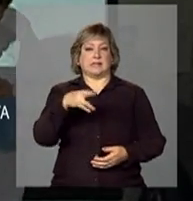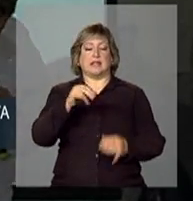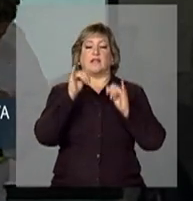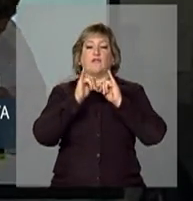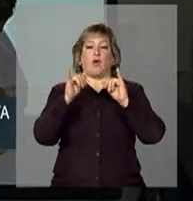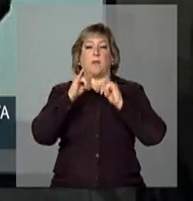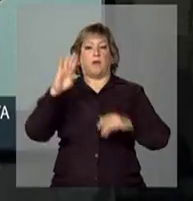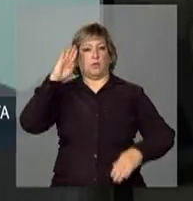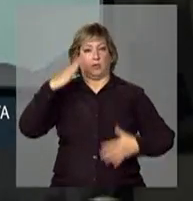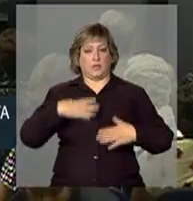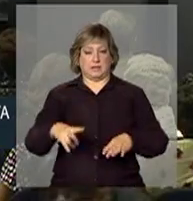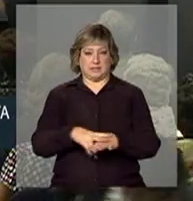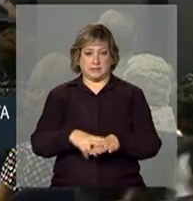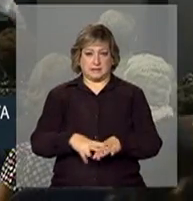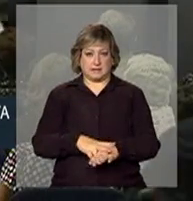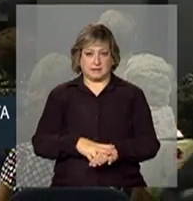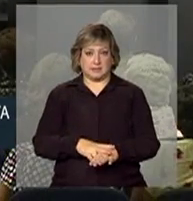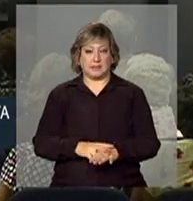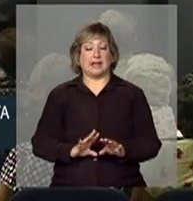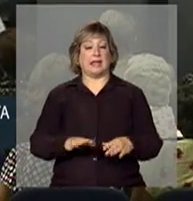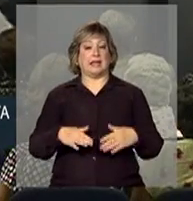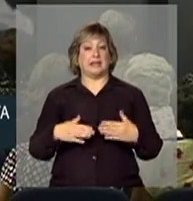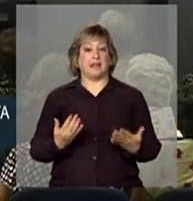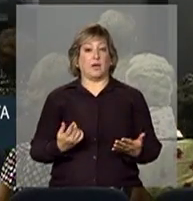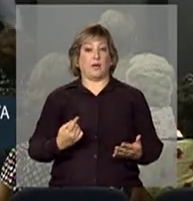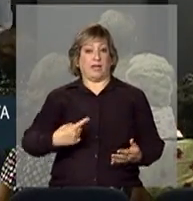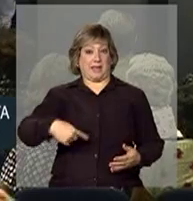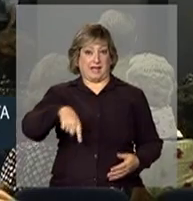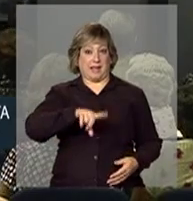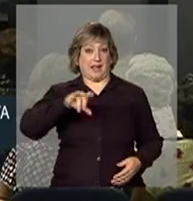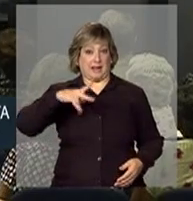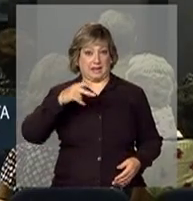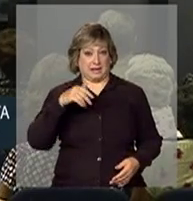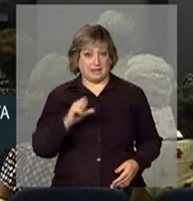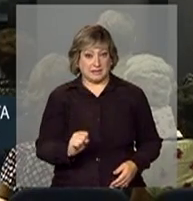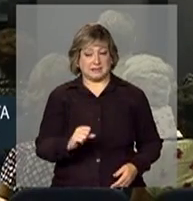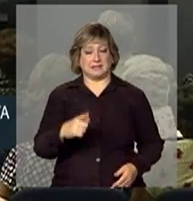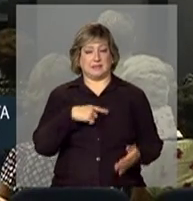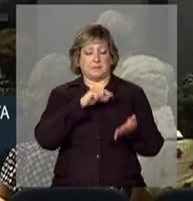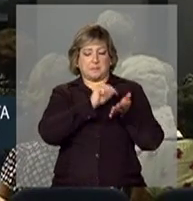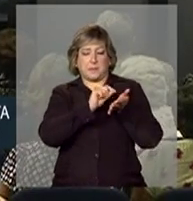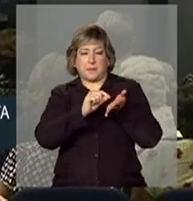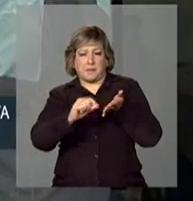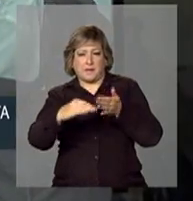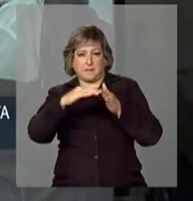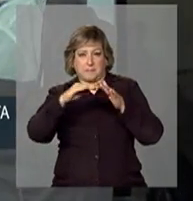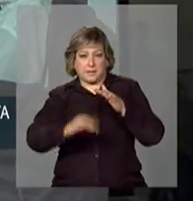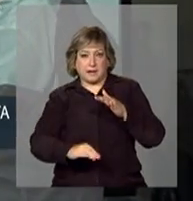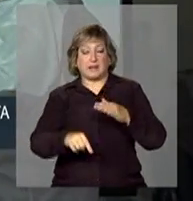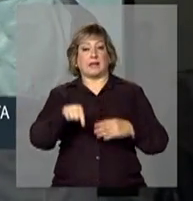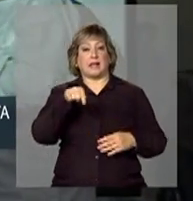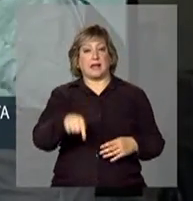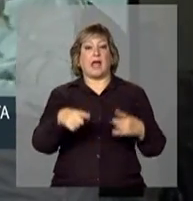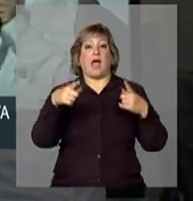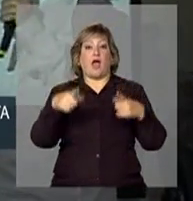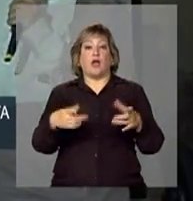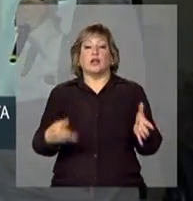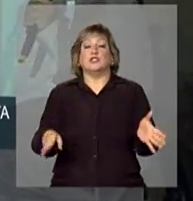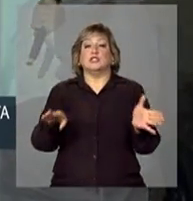Então, essas linhas pontilhadas de baixo, opa, aqui é de onde chegam